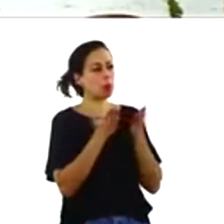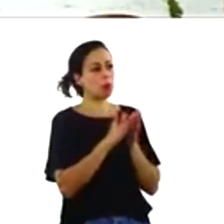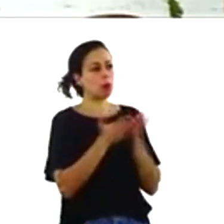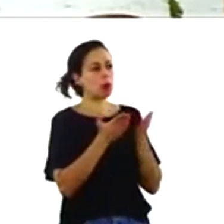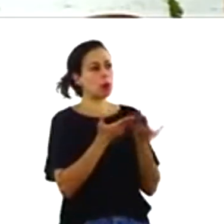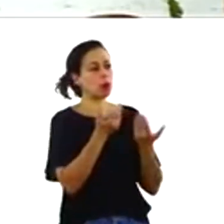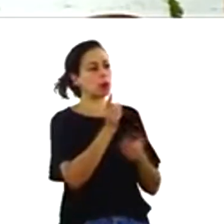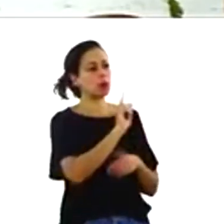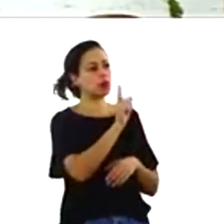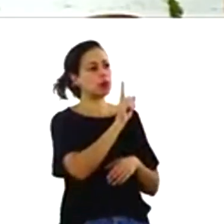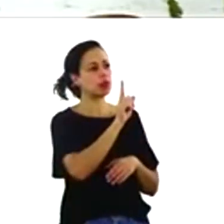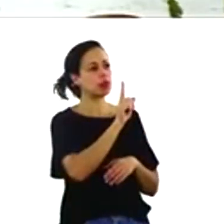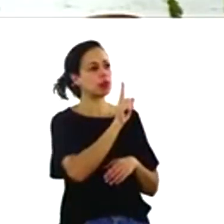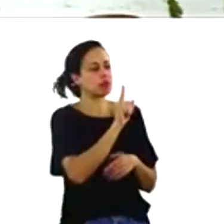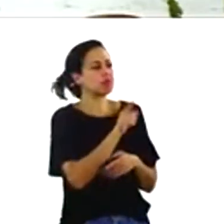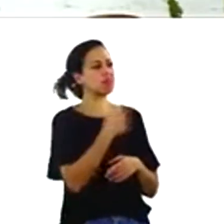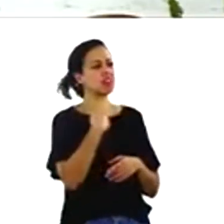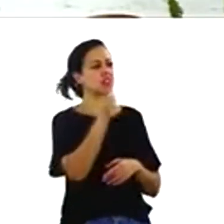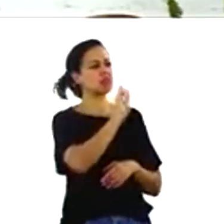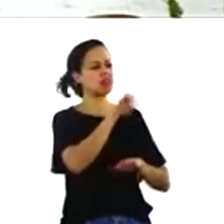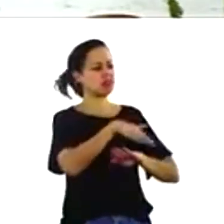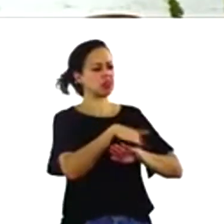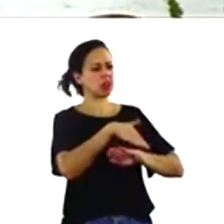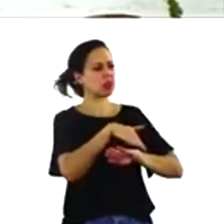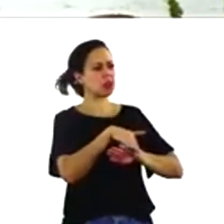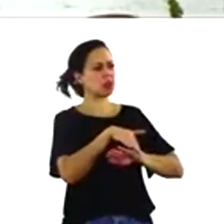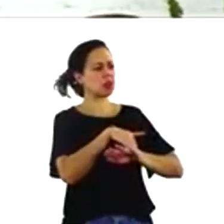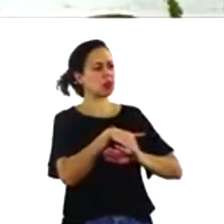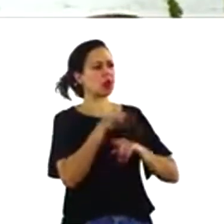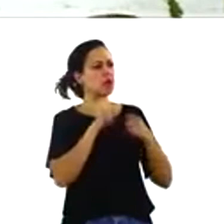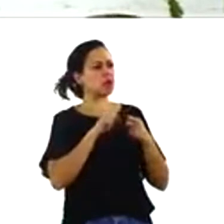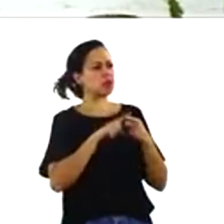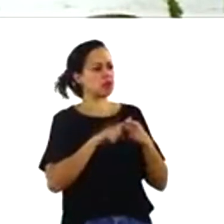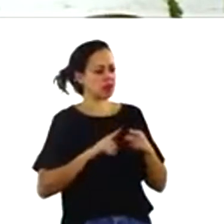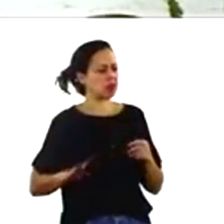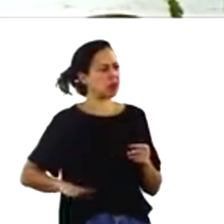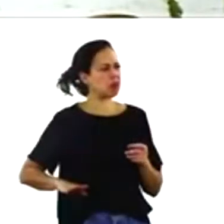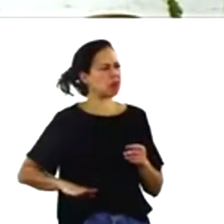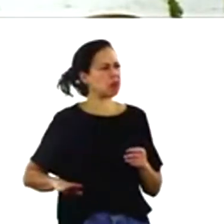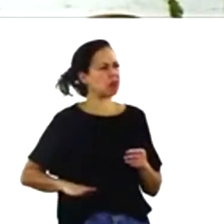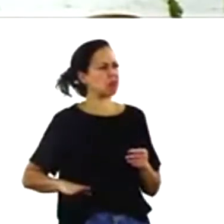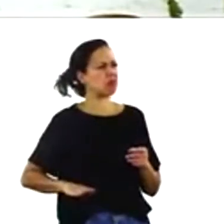Eu não estou na rua por necessidade de comida.